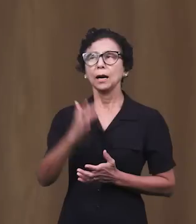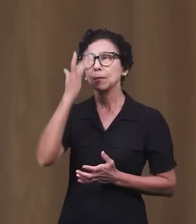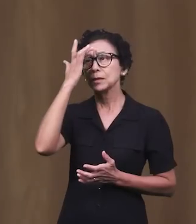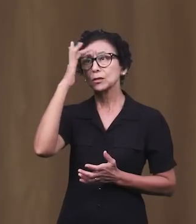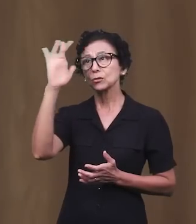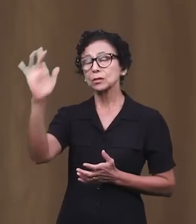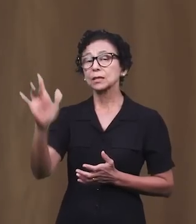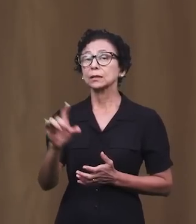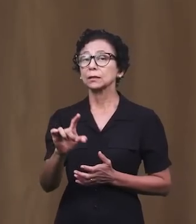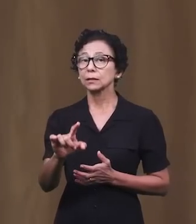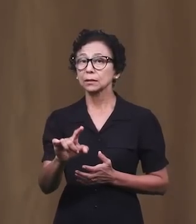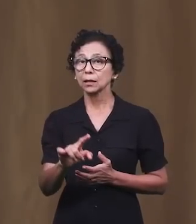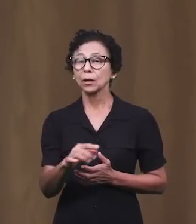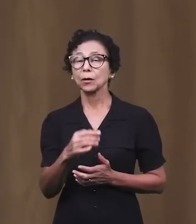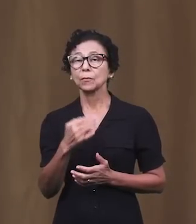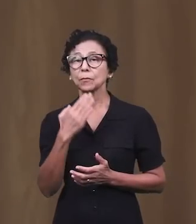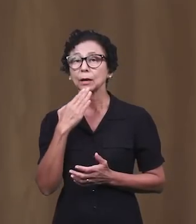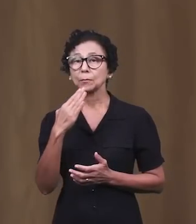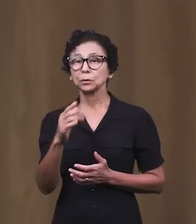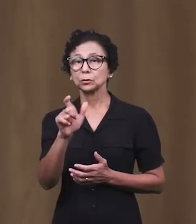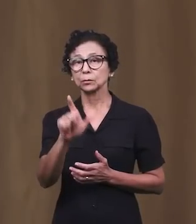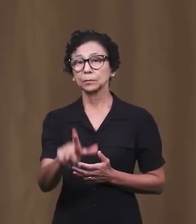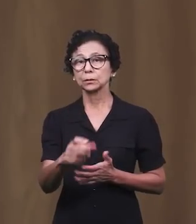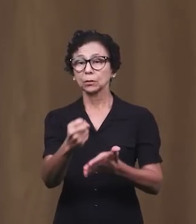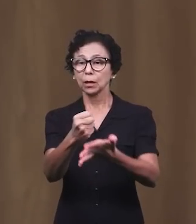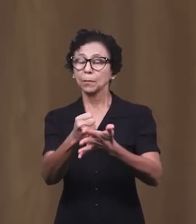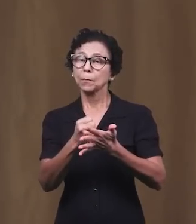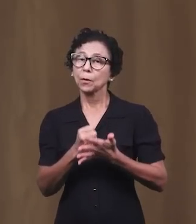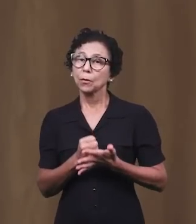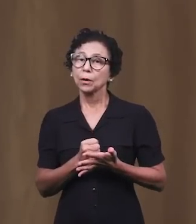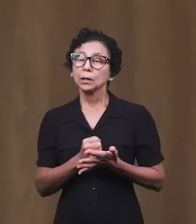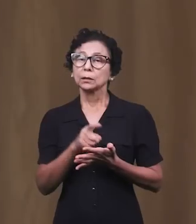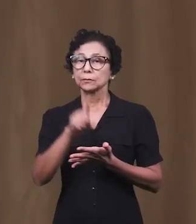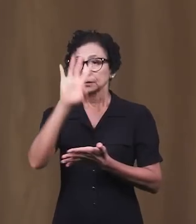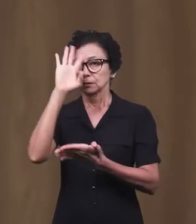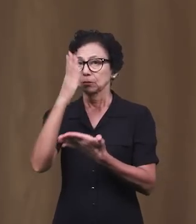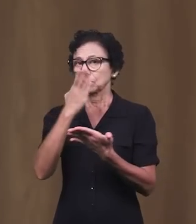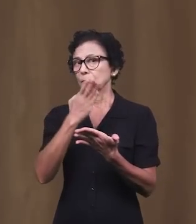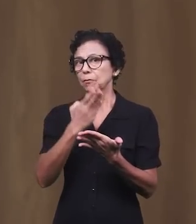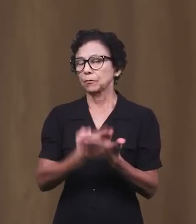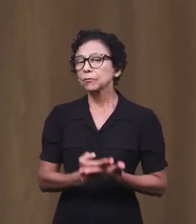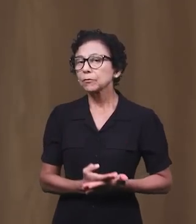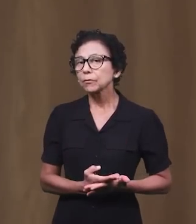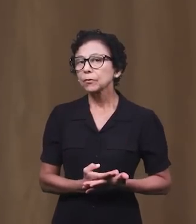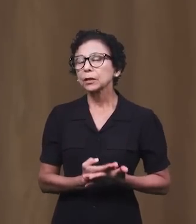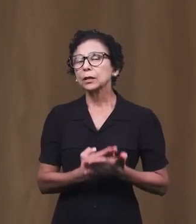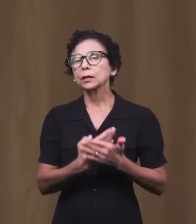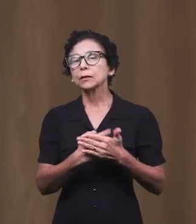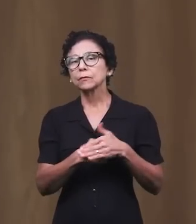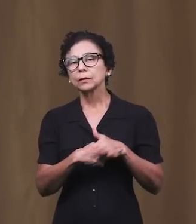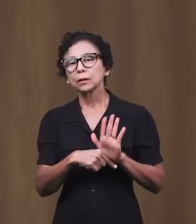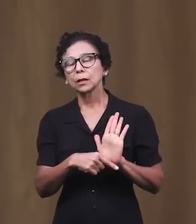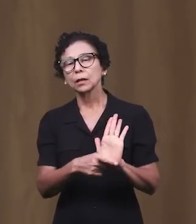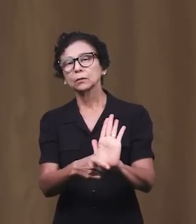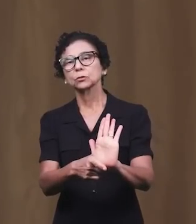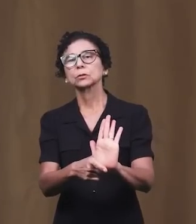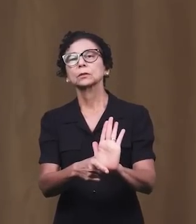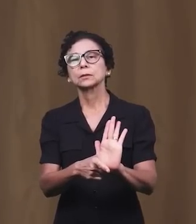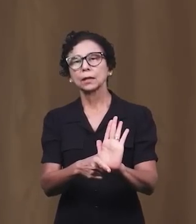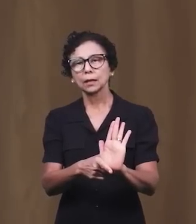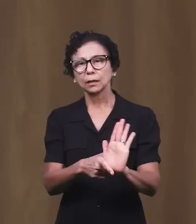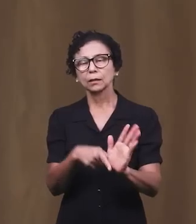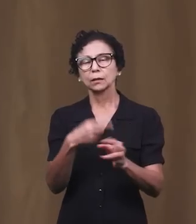uma pessoa que vai te ajudar também nessa área, uma pessoa da sua confiança que vai te auxiliar